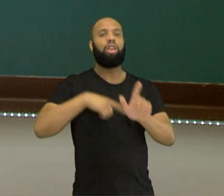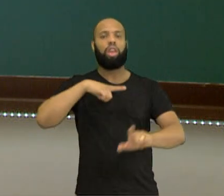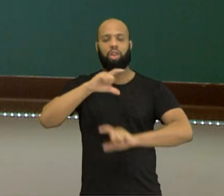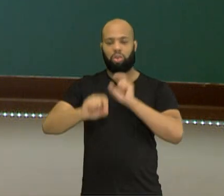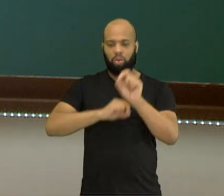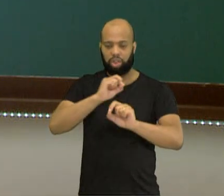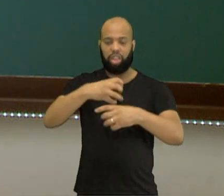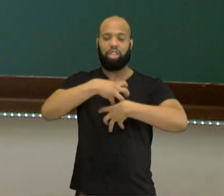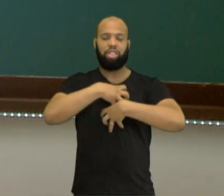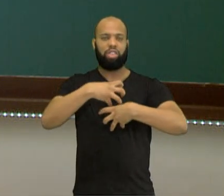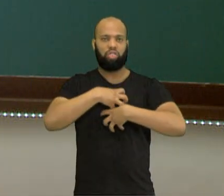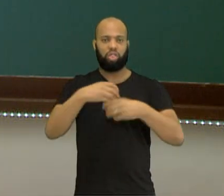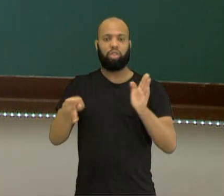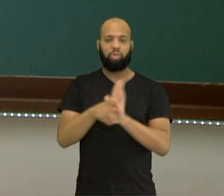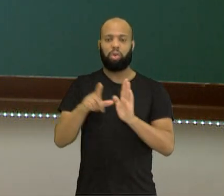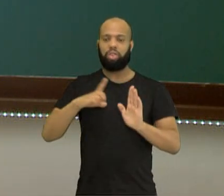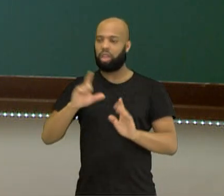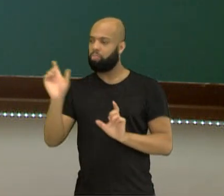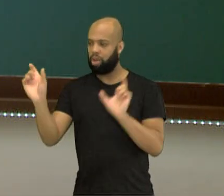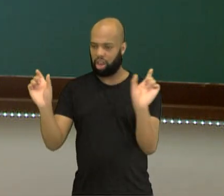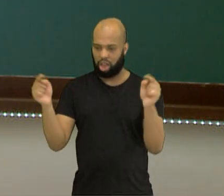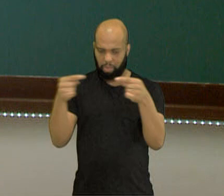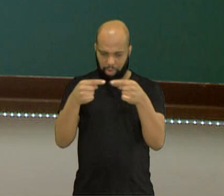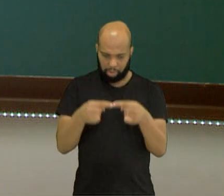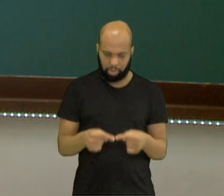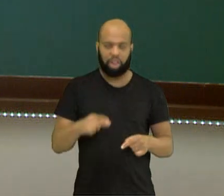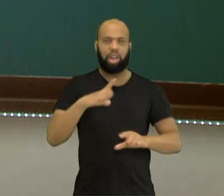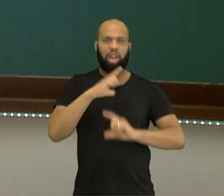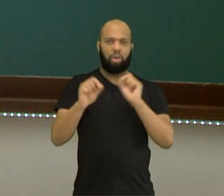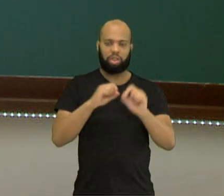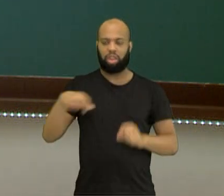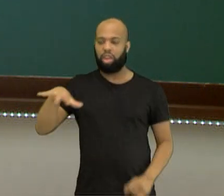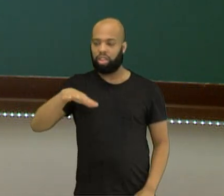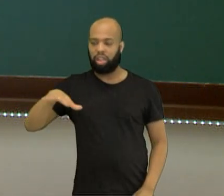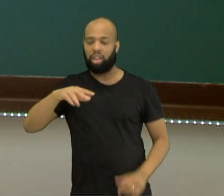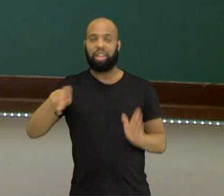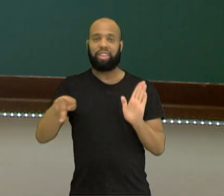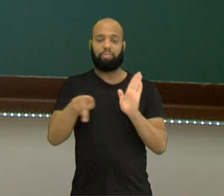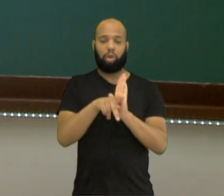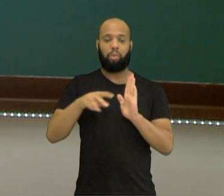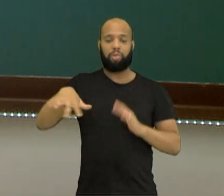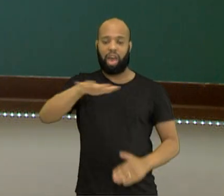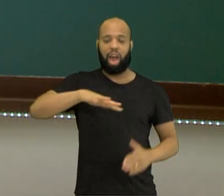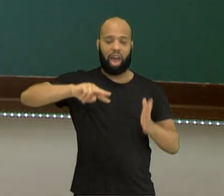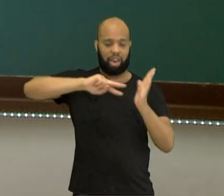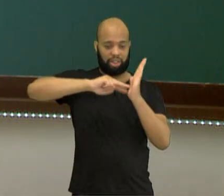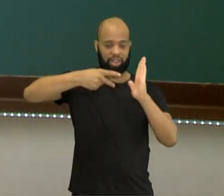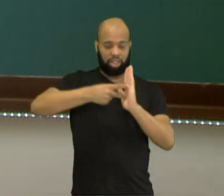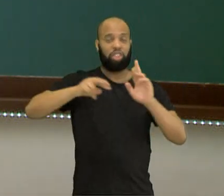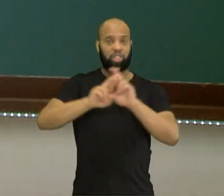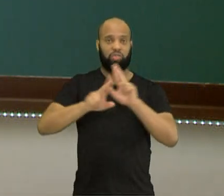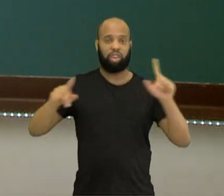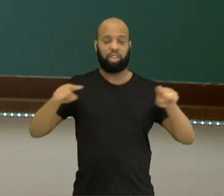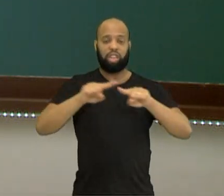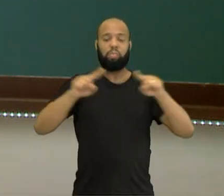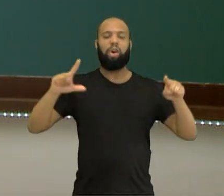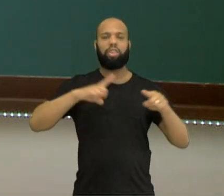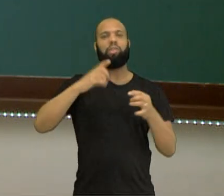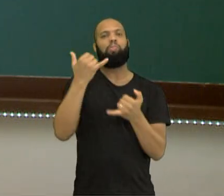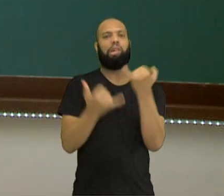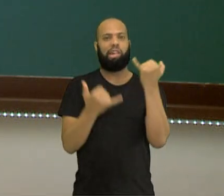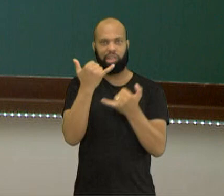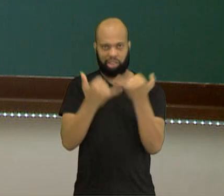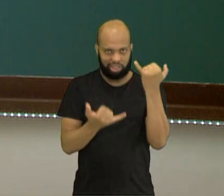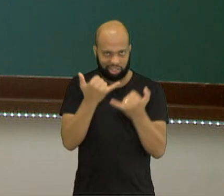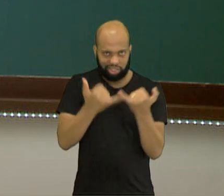efeitos e sentido pela combinação de elementos de campos semânticos diferentes, mas que se assemelham.